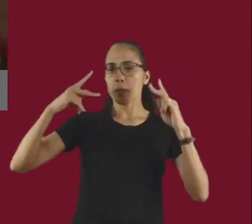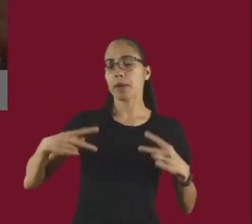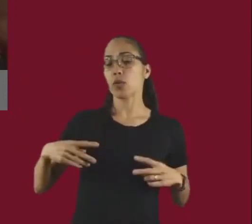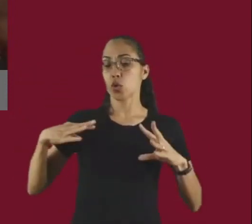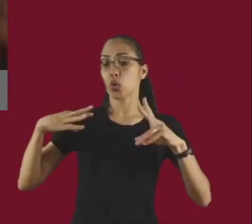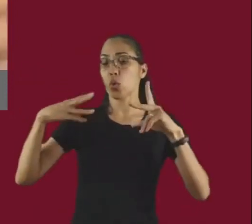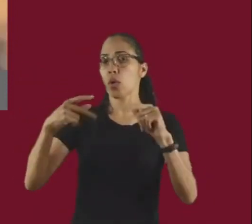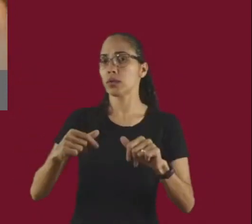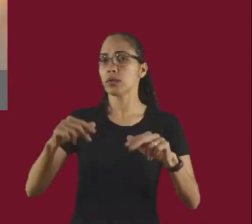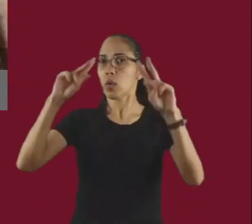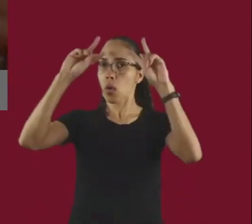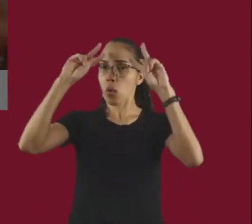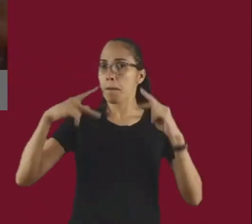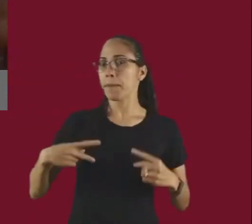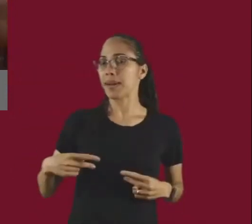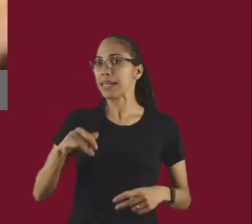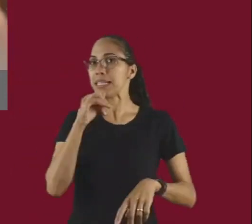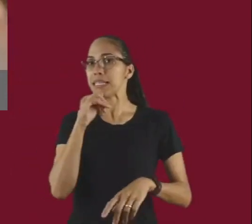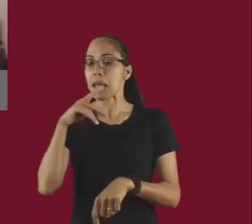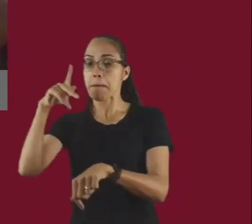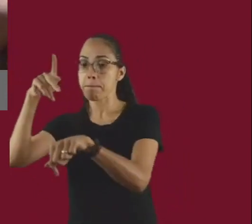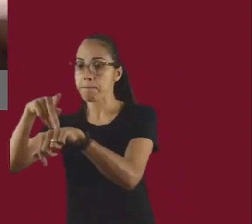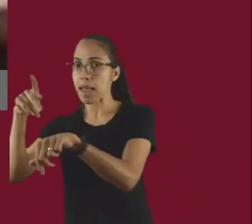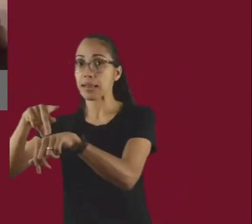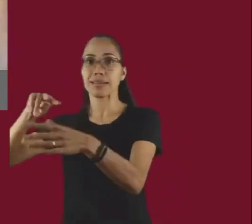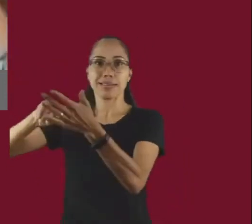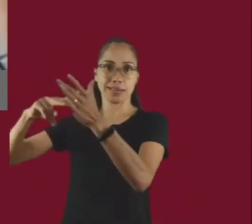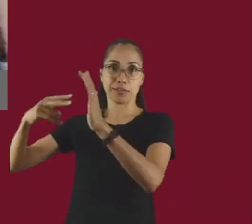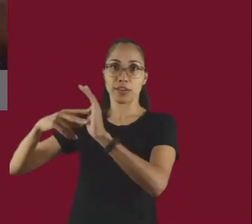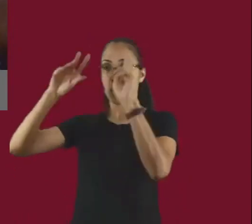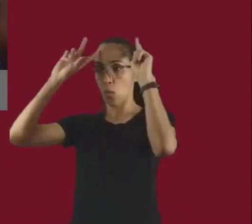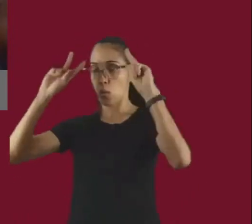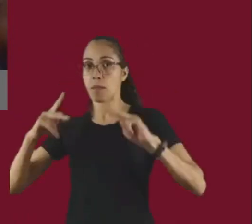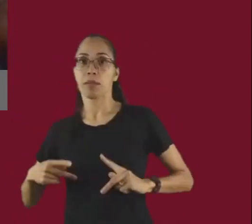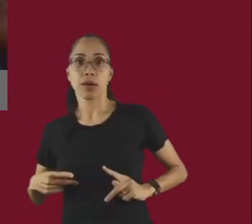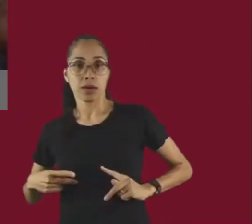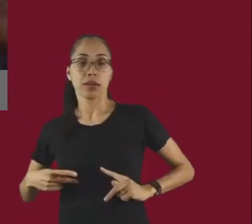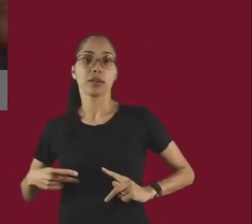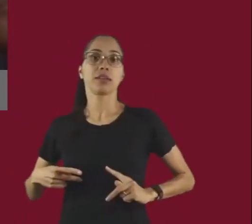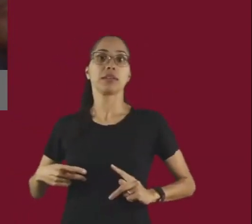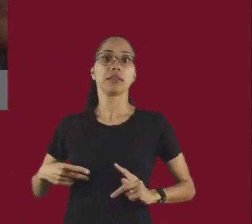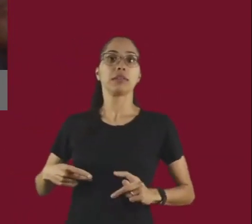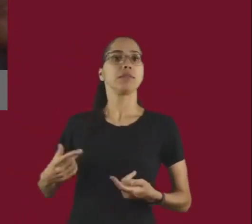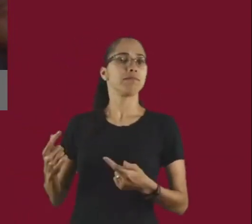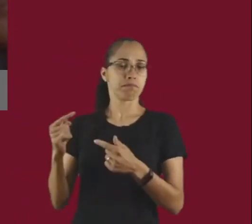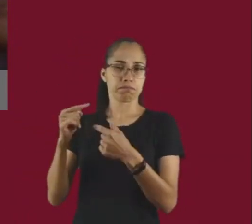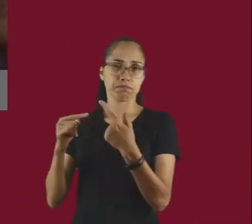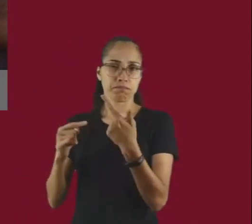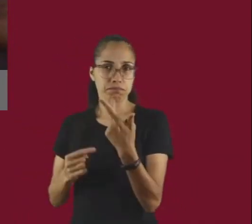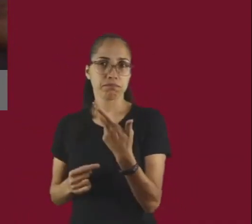com a Damoth, que é More Than Human Right, com quem a gente tem essa parceria para a produção dessa série, que é